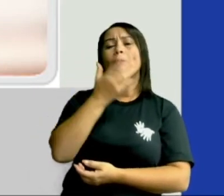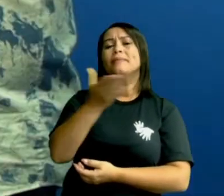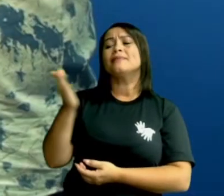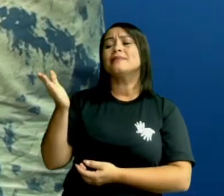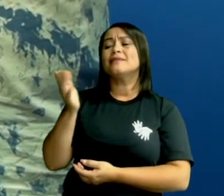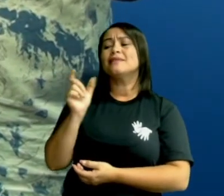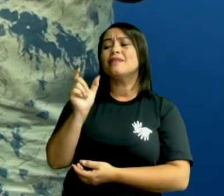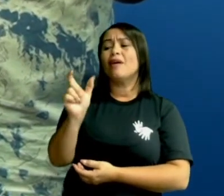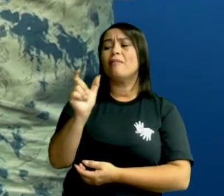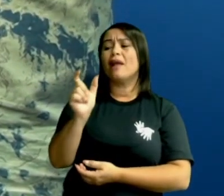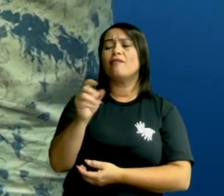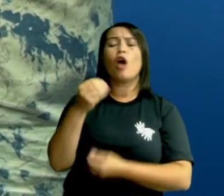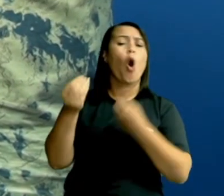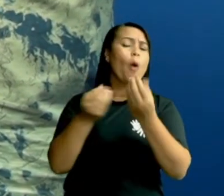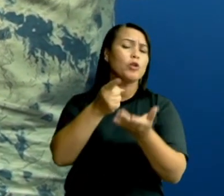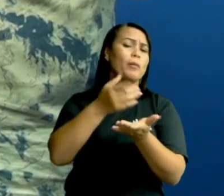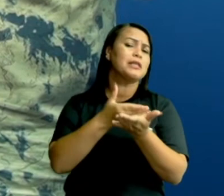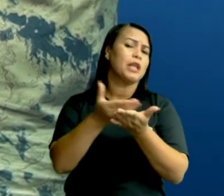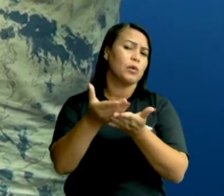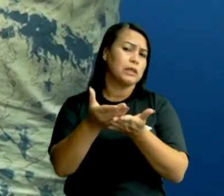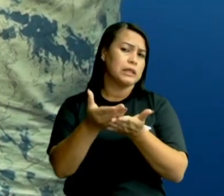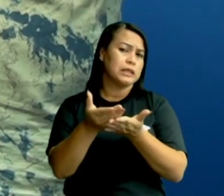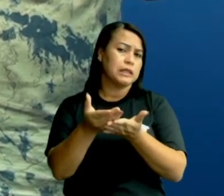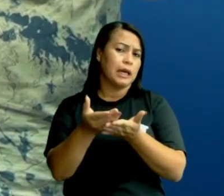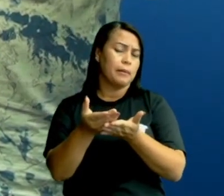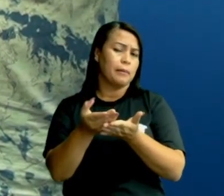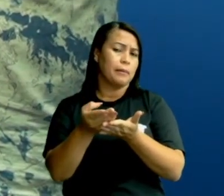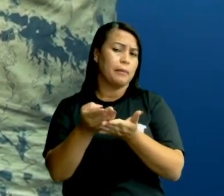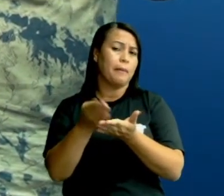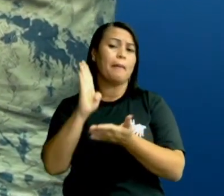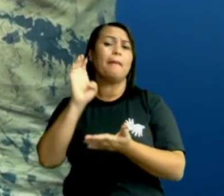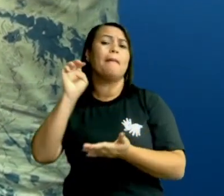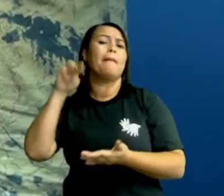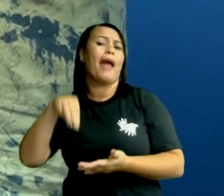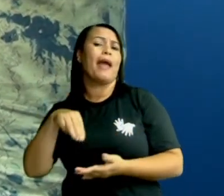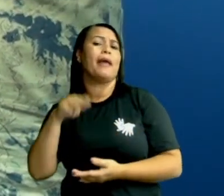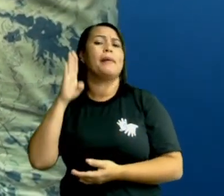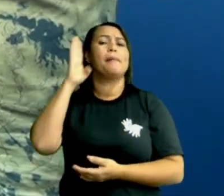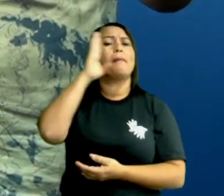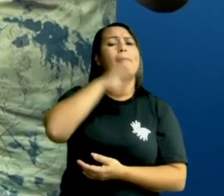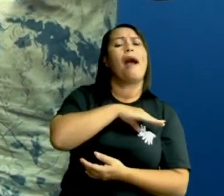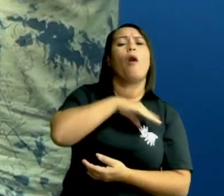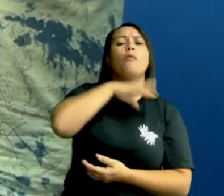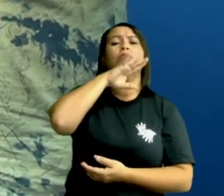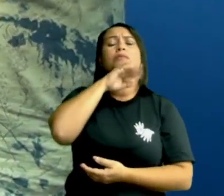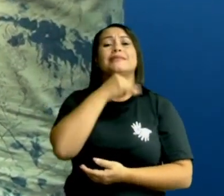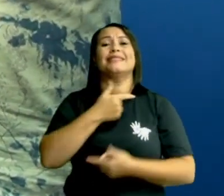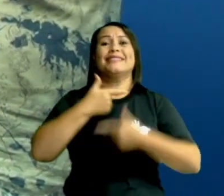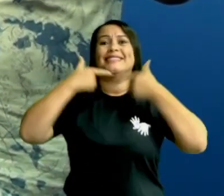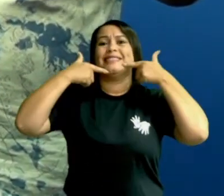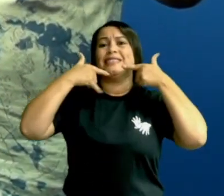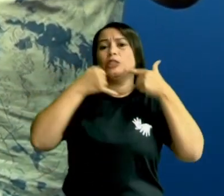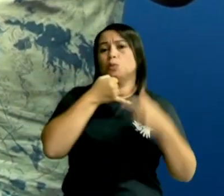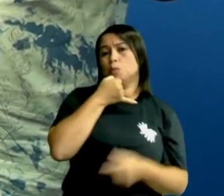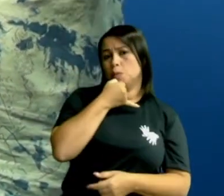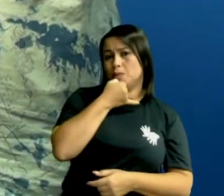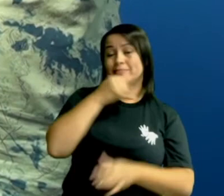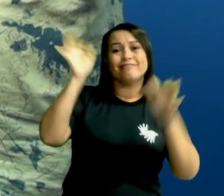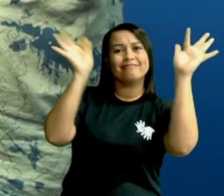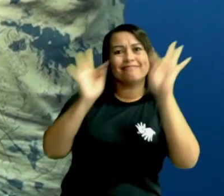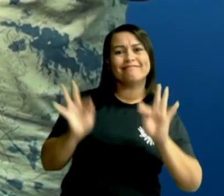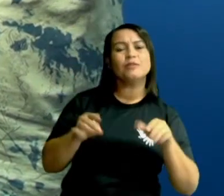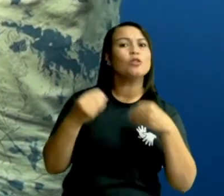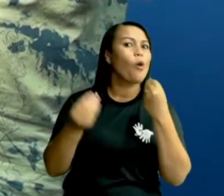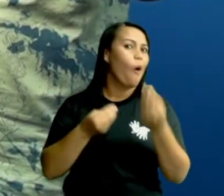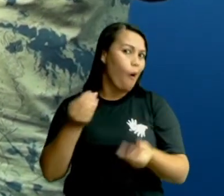é que você vai começar o dia? Você vai começar o dia como? Bem, mal, alegre, feliz, triste. Como